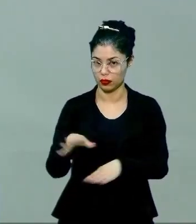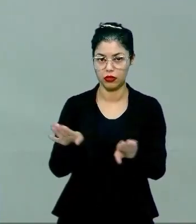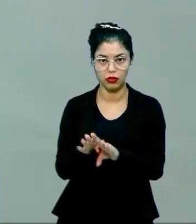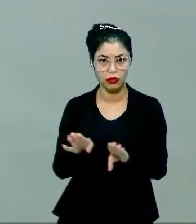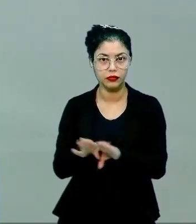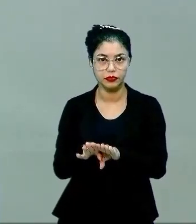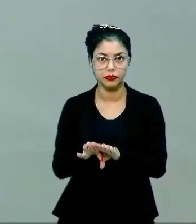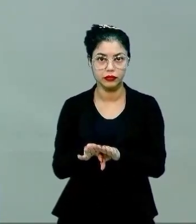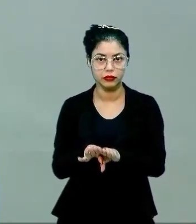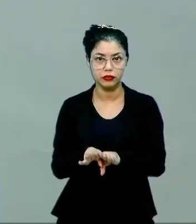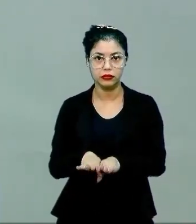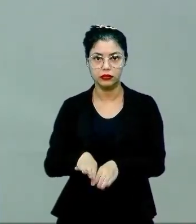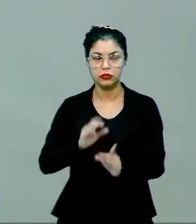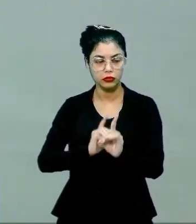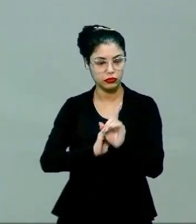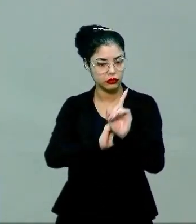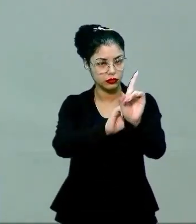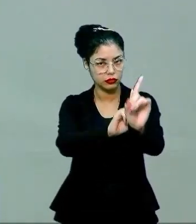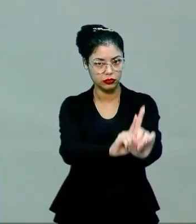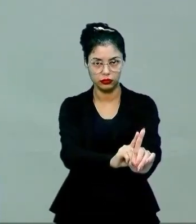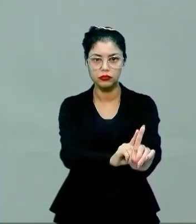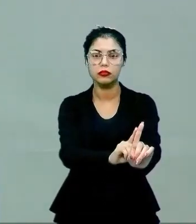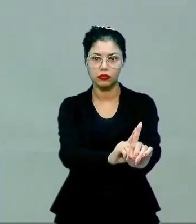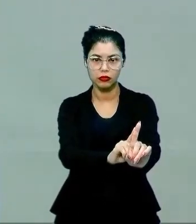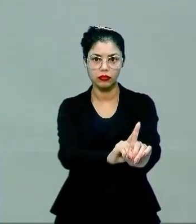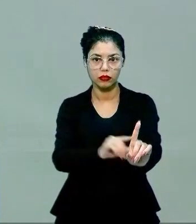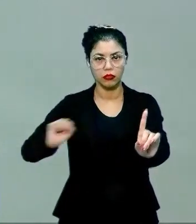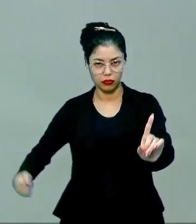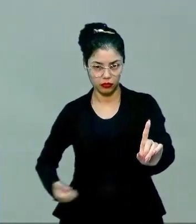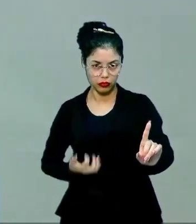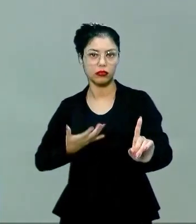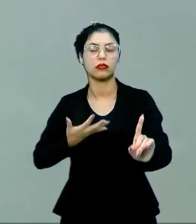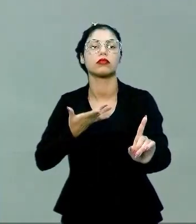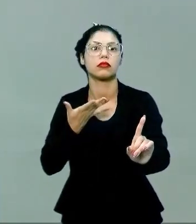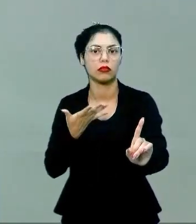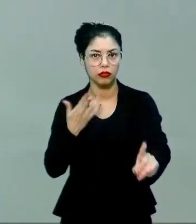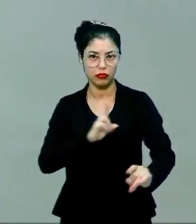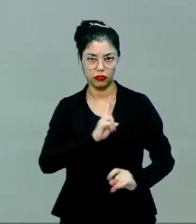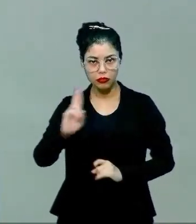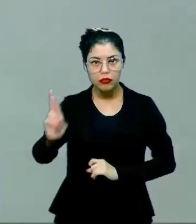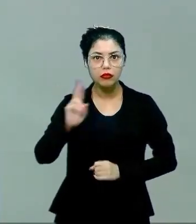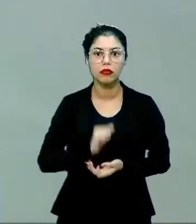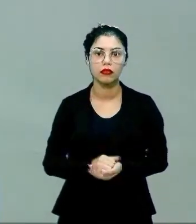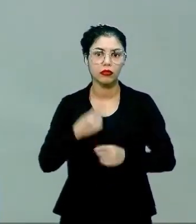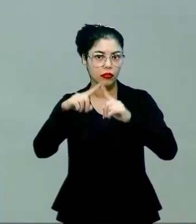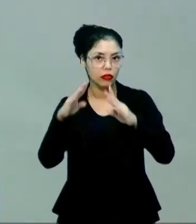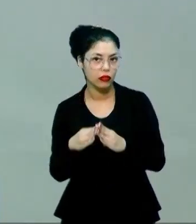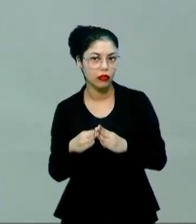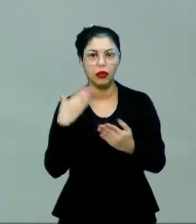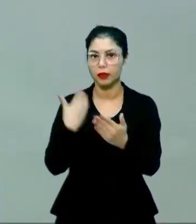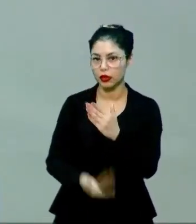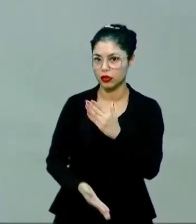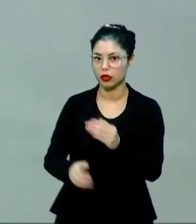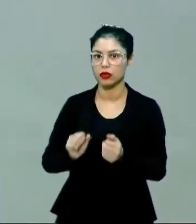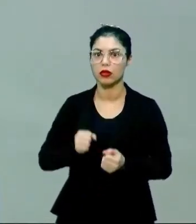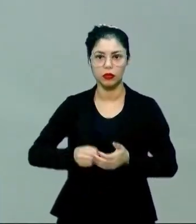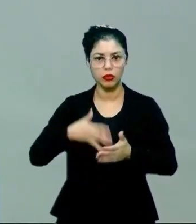novamente que os fiéis ardam com o fervor na religião. A igreja perdeu